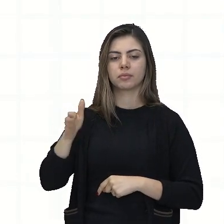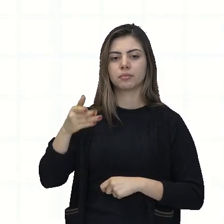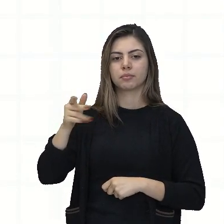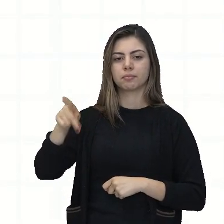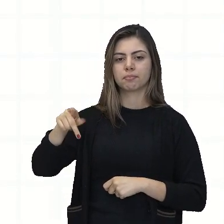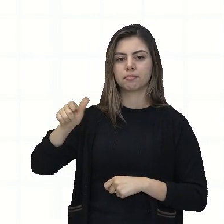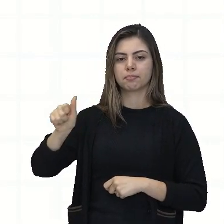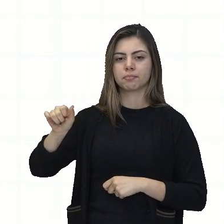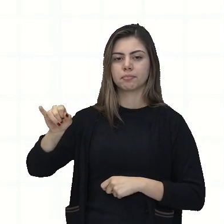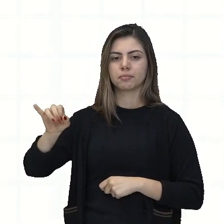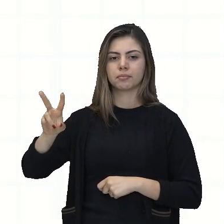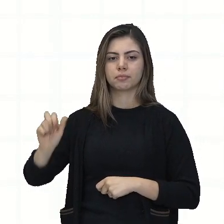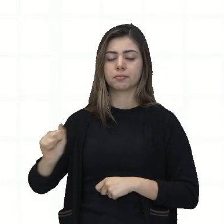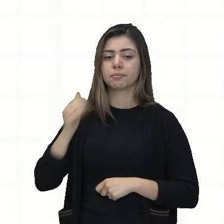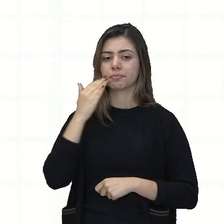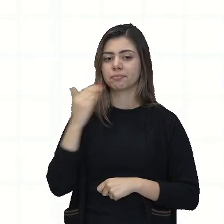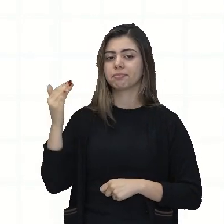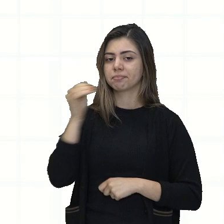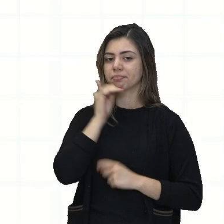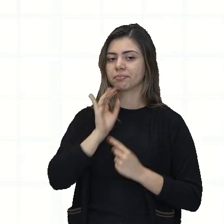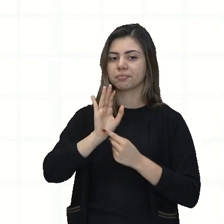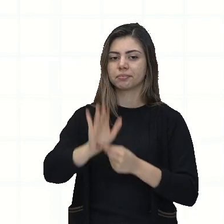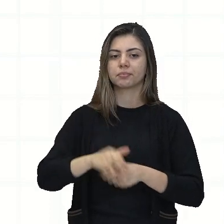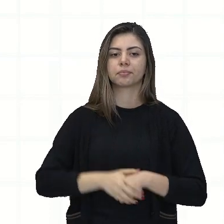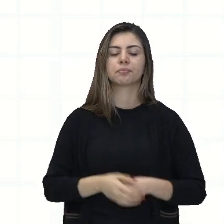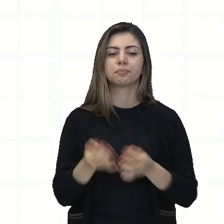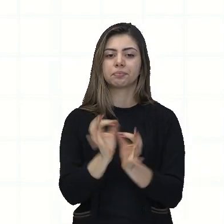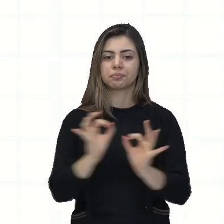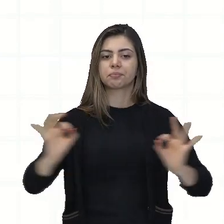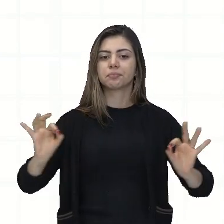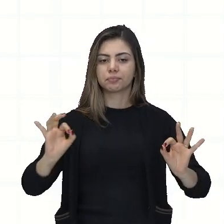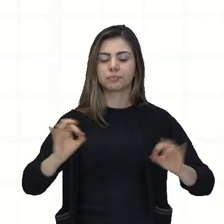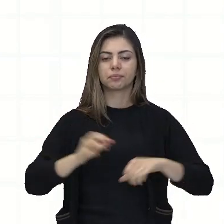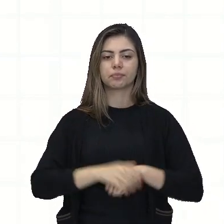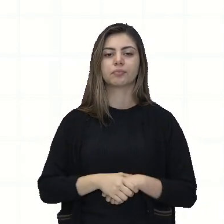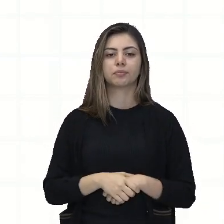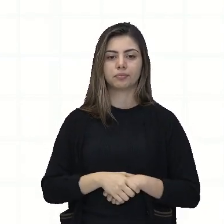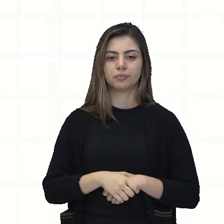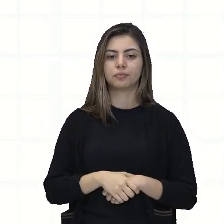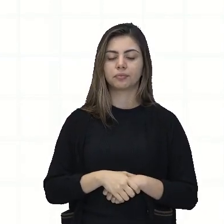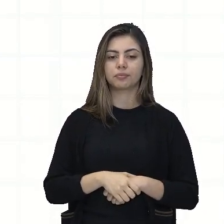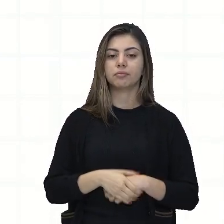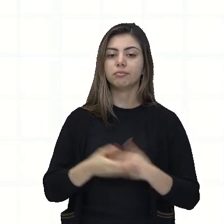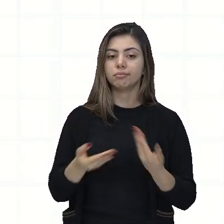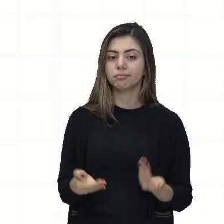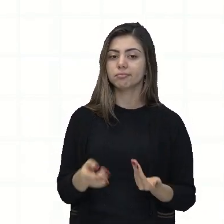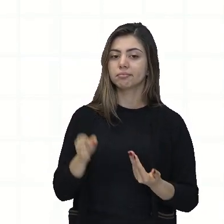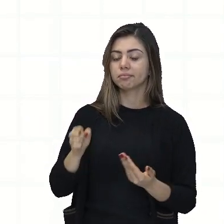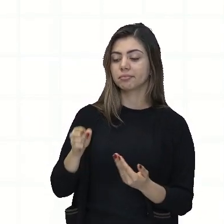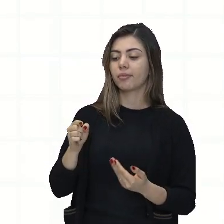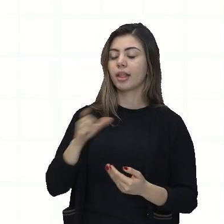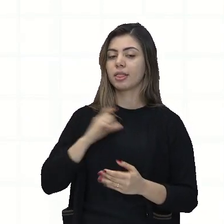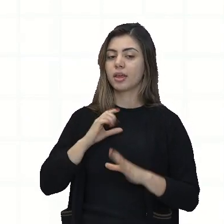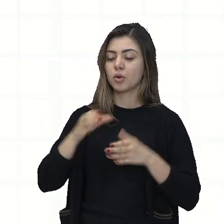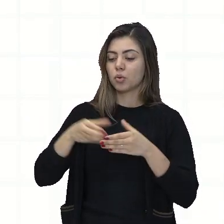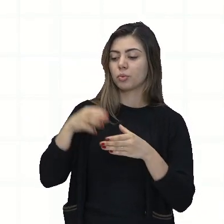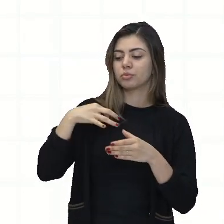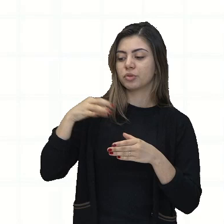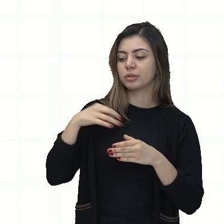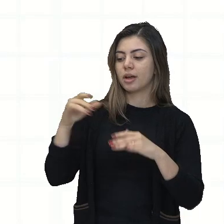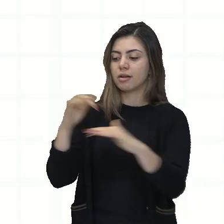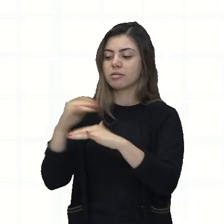da passiva, nós temos aqui a frase na voz passiva com o agente explícito, né? A cidade foi limpa pelos